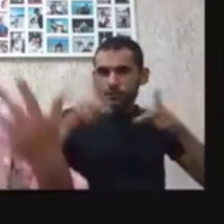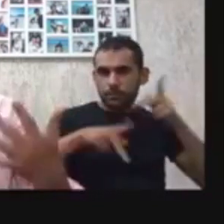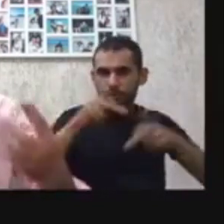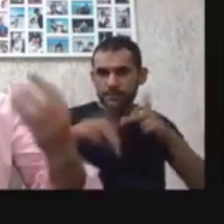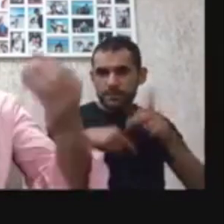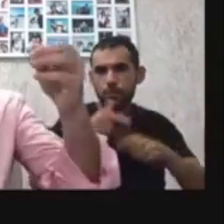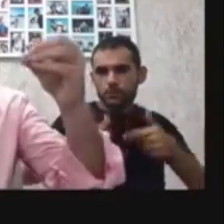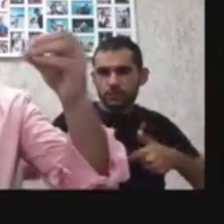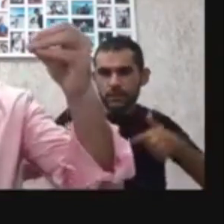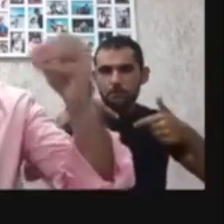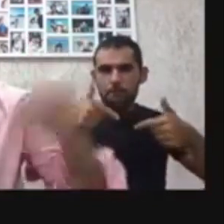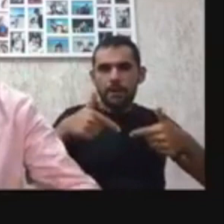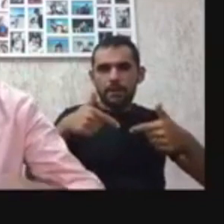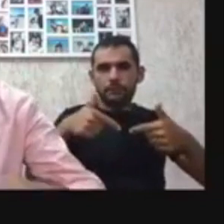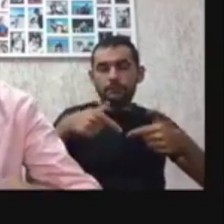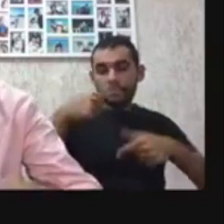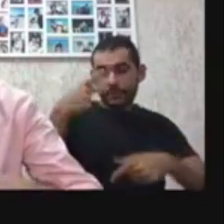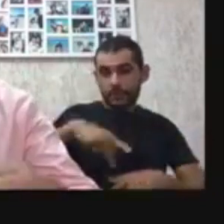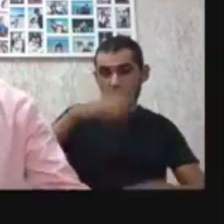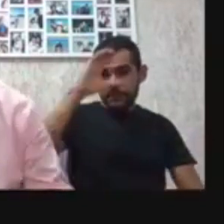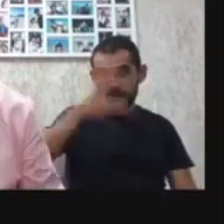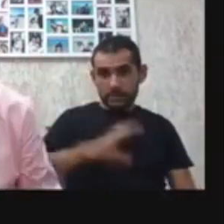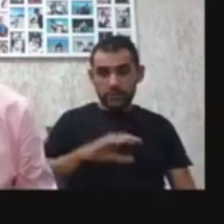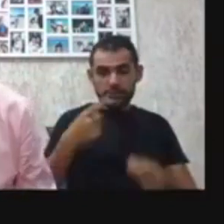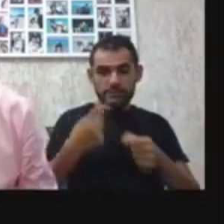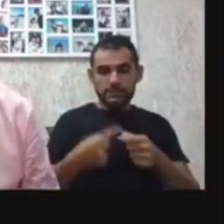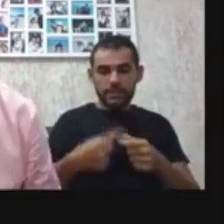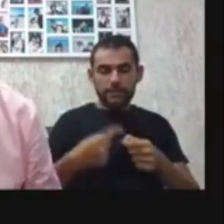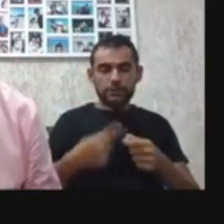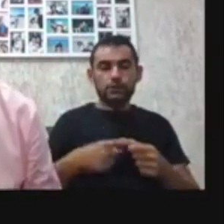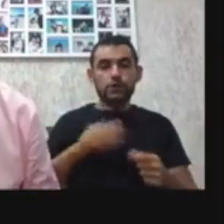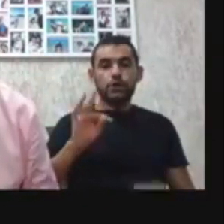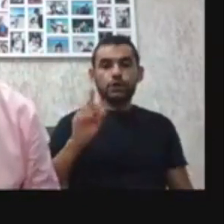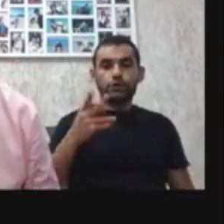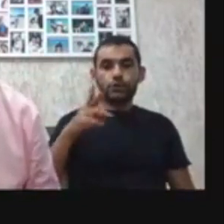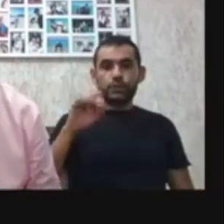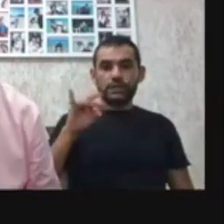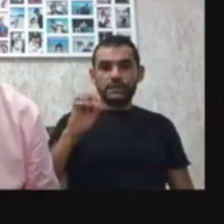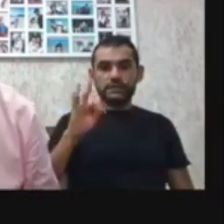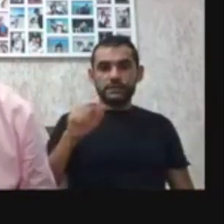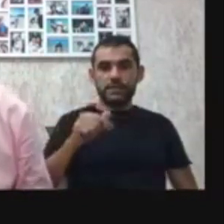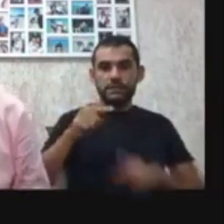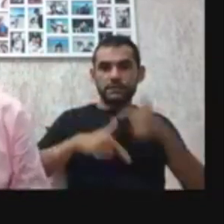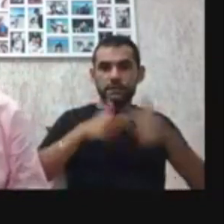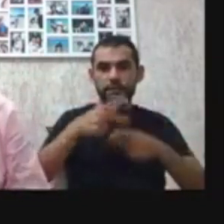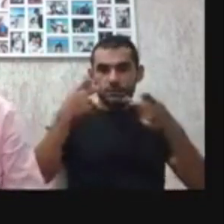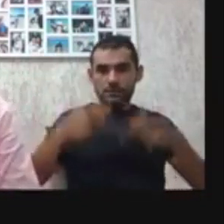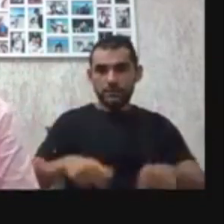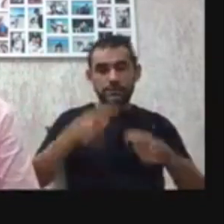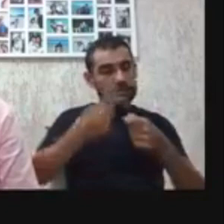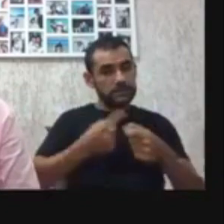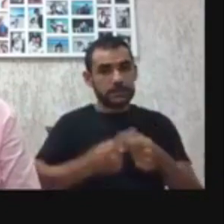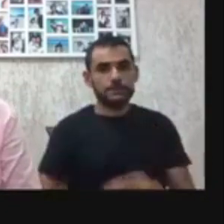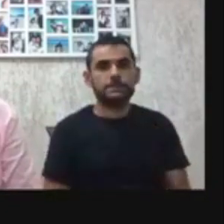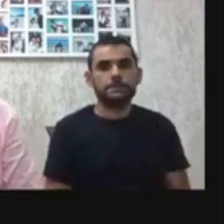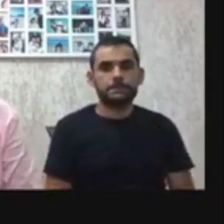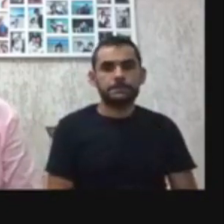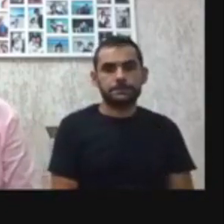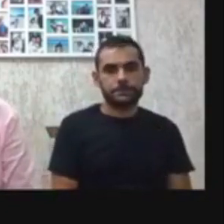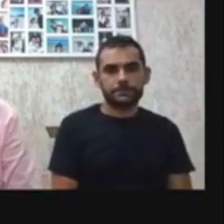ação educativa, tanto com o cidadão da nossa cidade, com o turista que vem gerar emprego e trazer renda aqui para a nossa cidade.